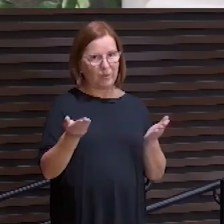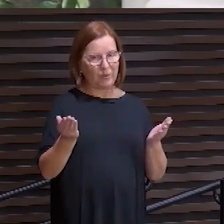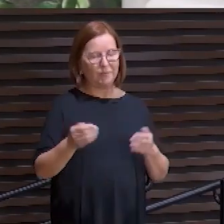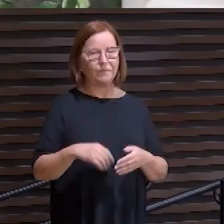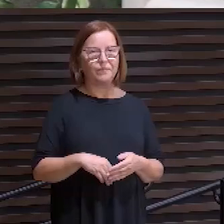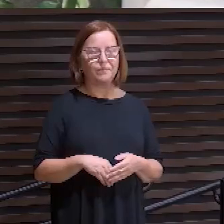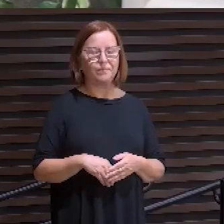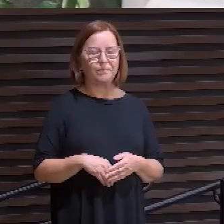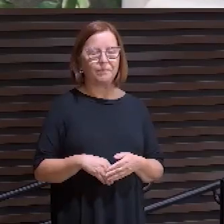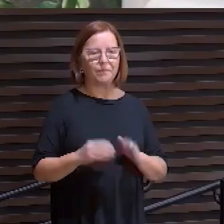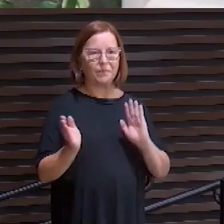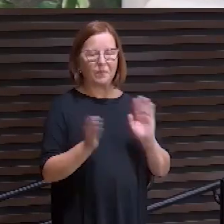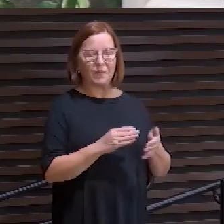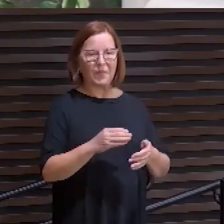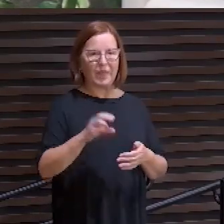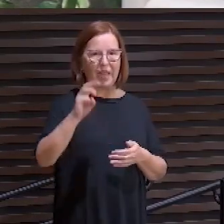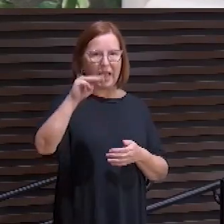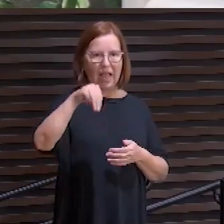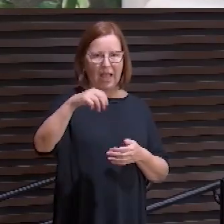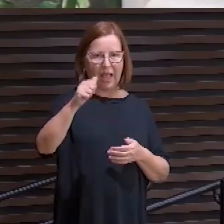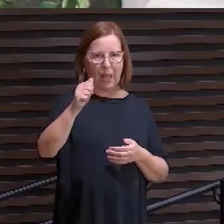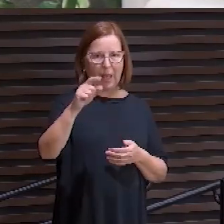Max Jukes